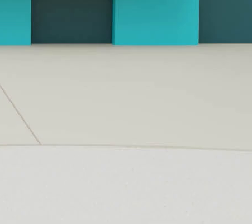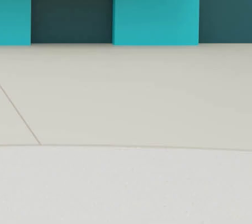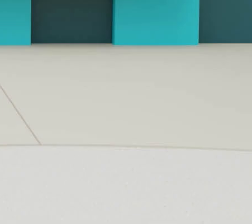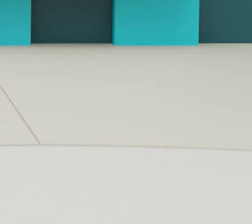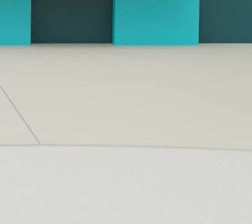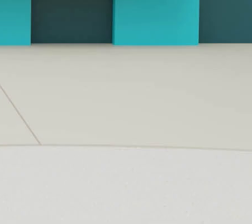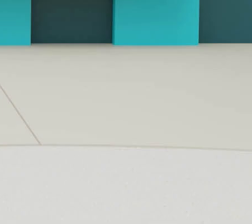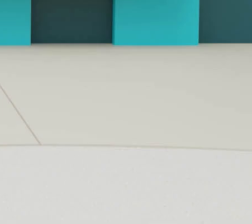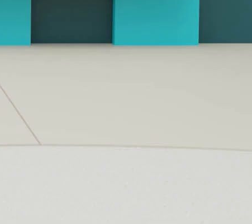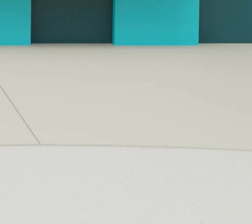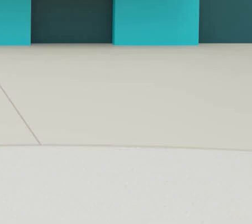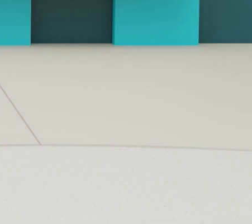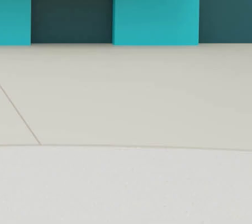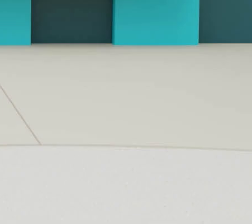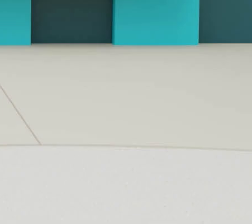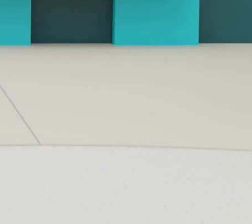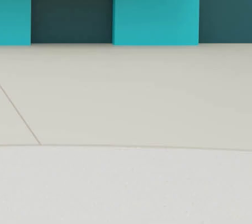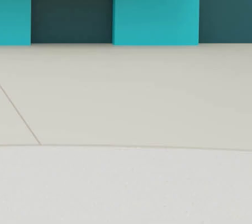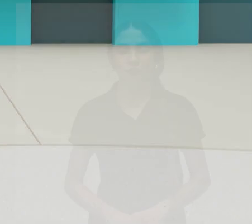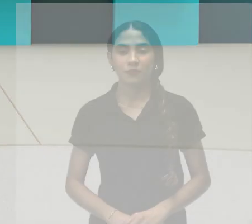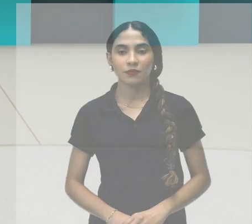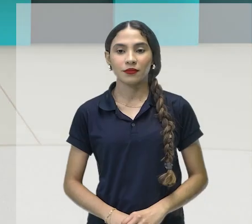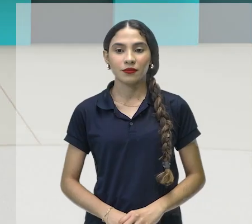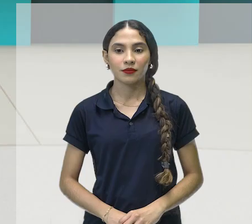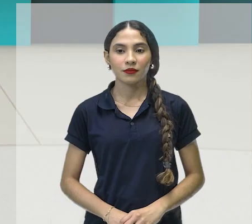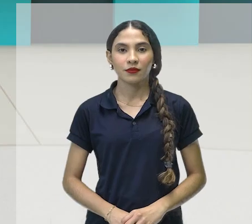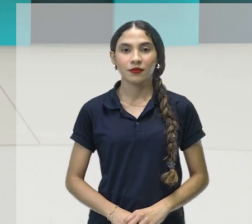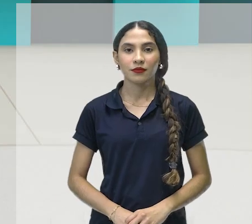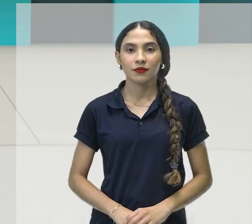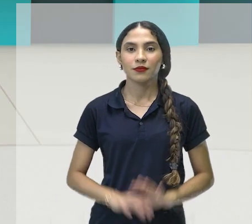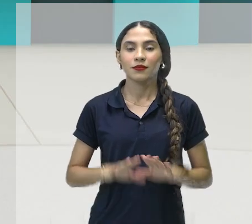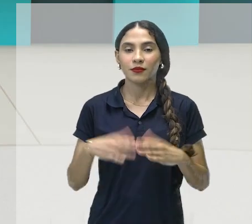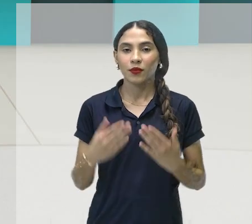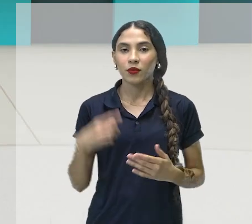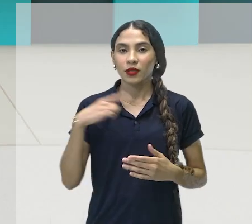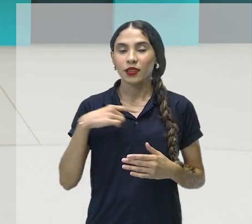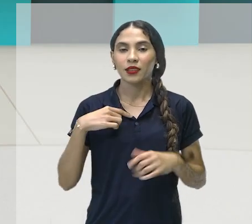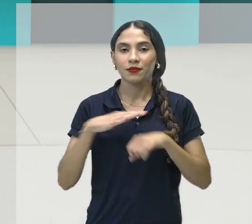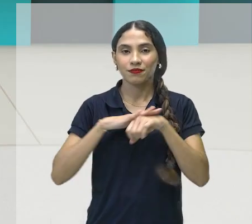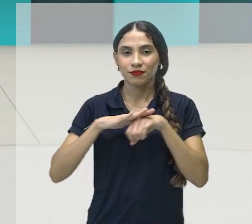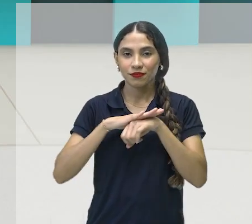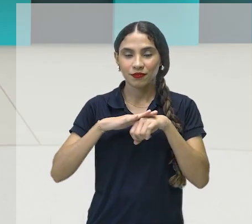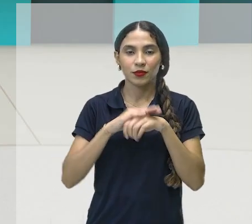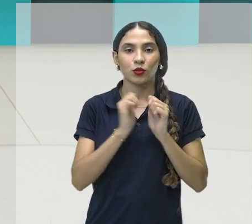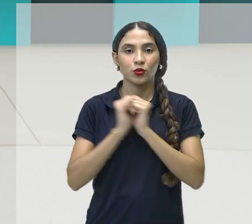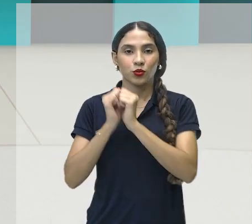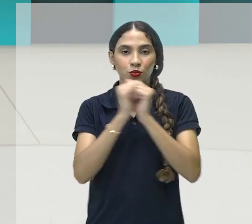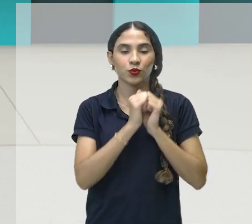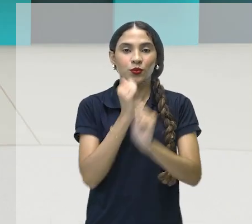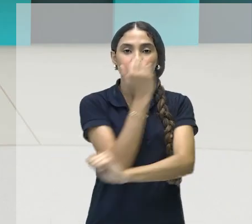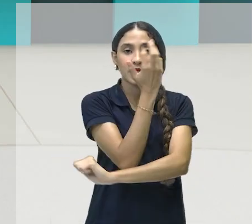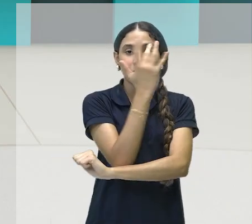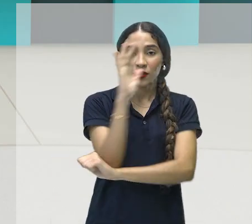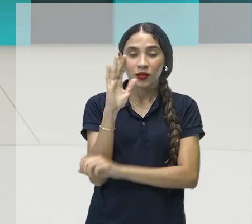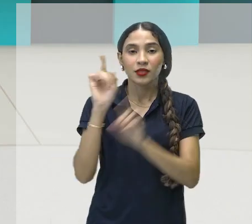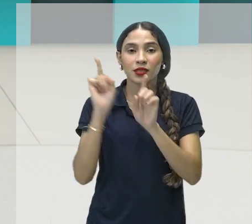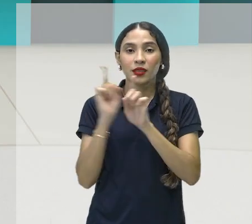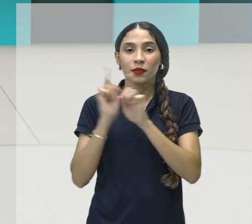e coletivas do sujeito amazônico. Elas expressam um profundo diálogo com a natureza,